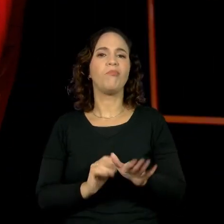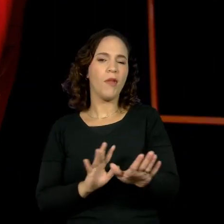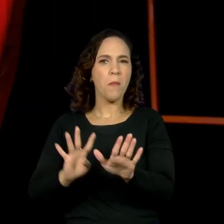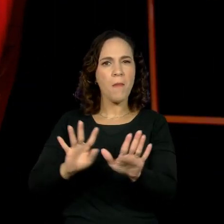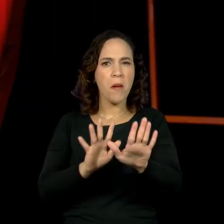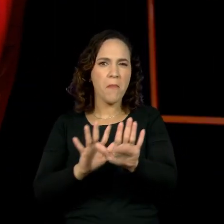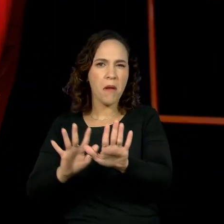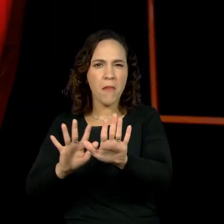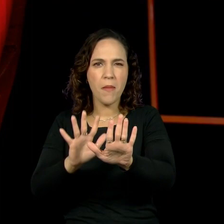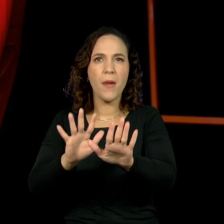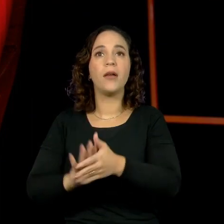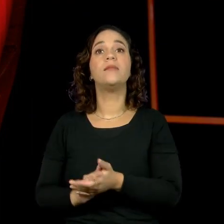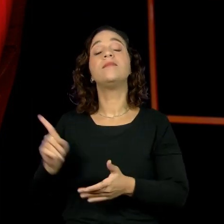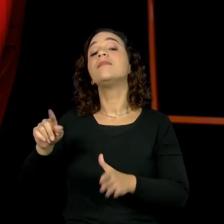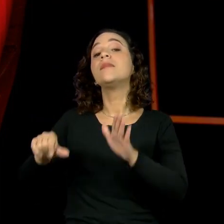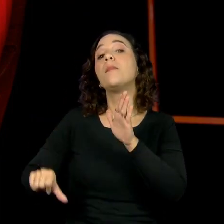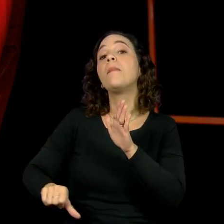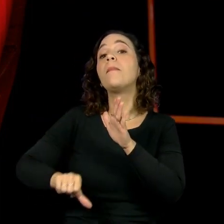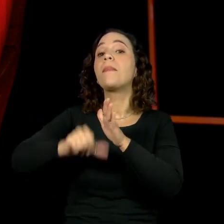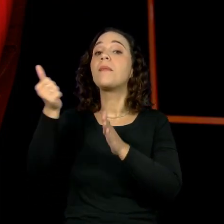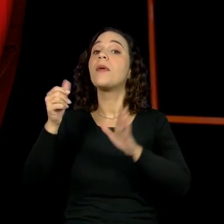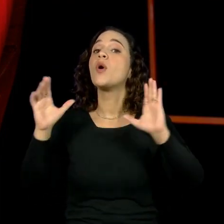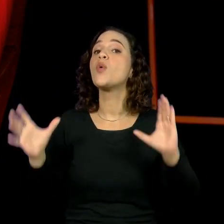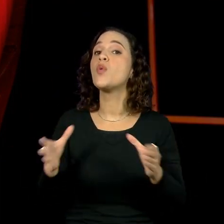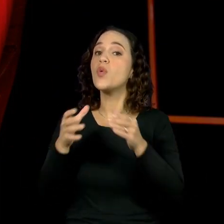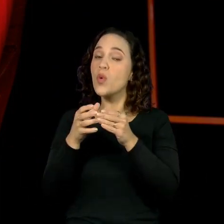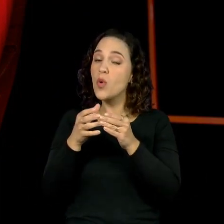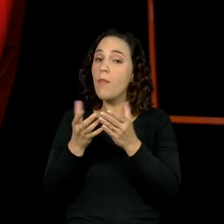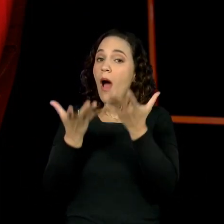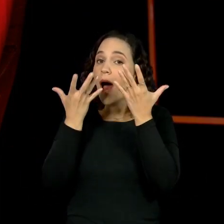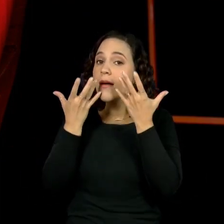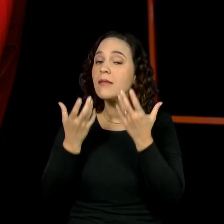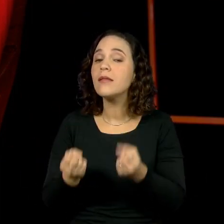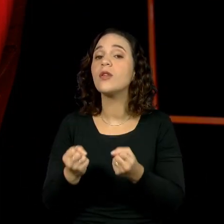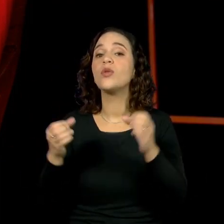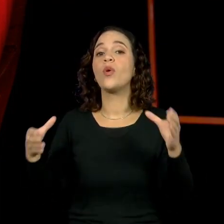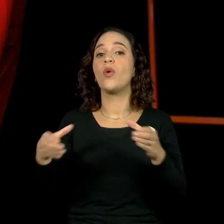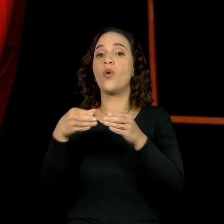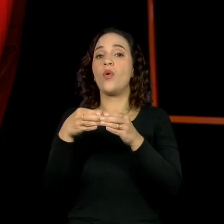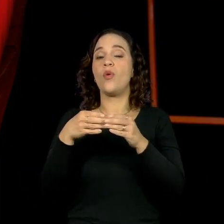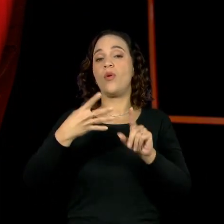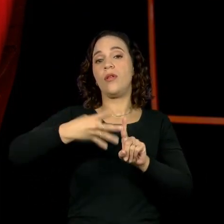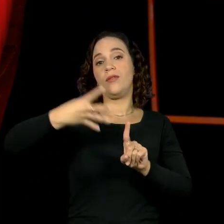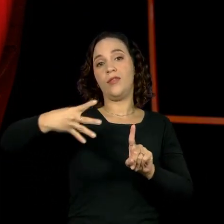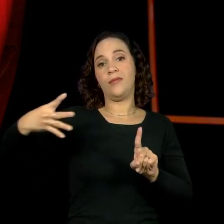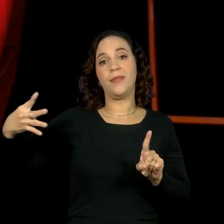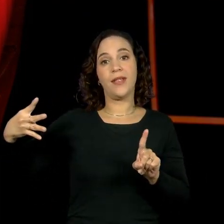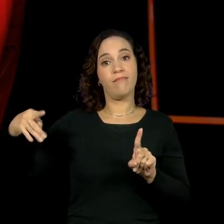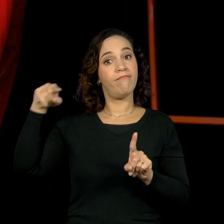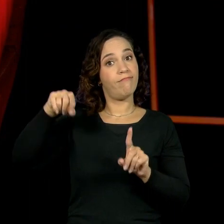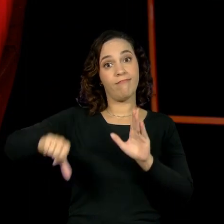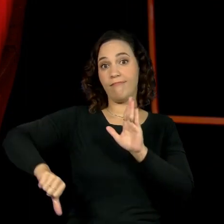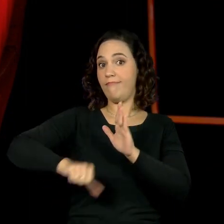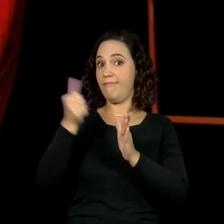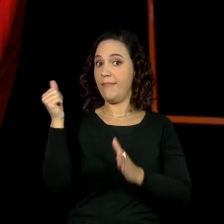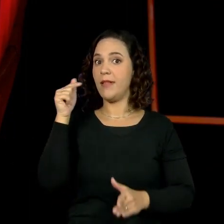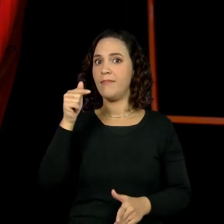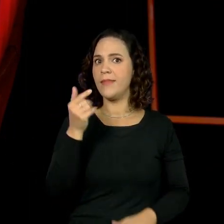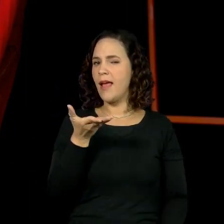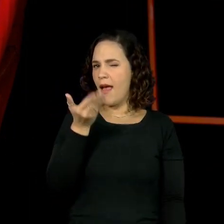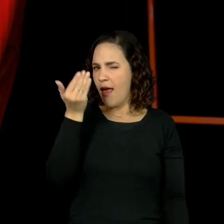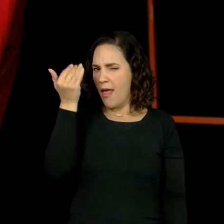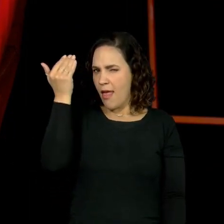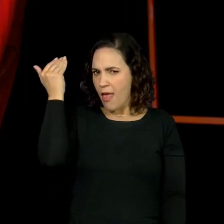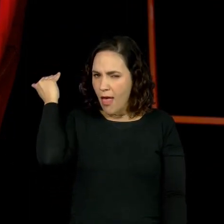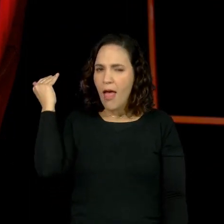né? A primeira banda que acolheu o público LGBT. Foi a primeira banda. Antes